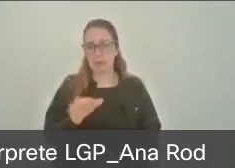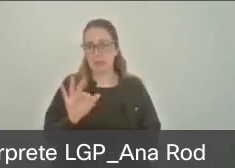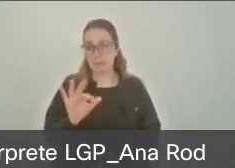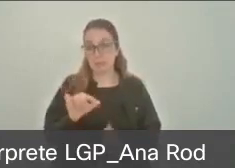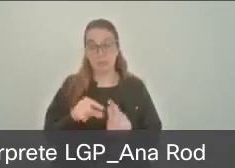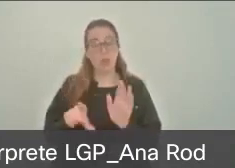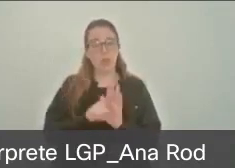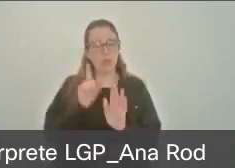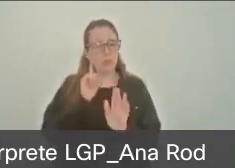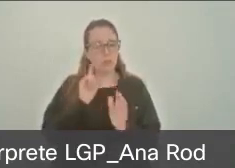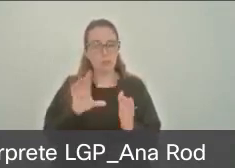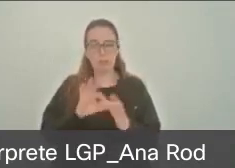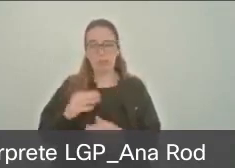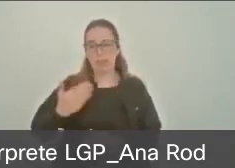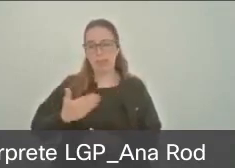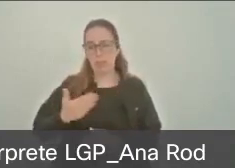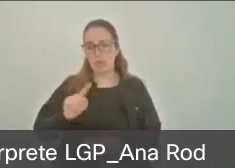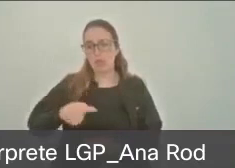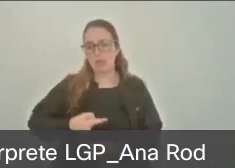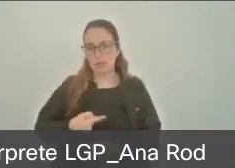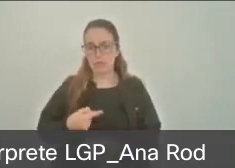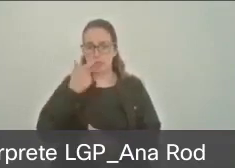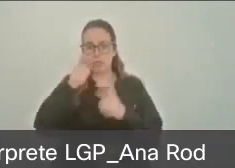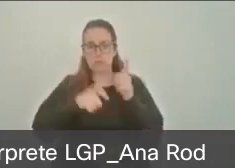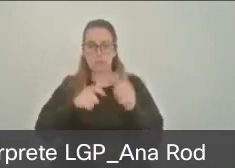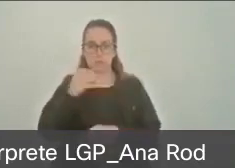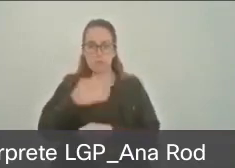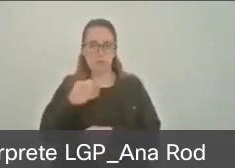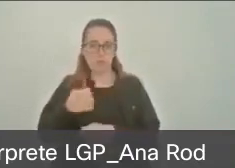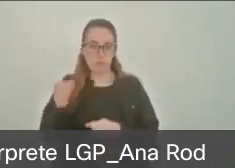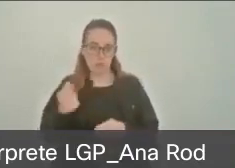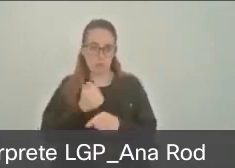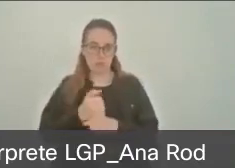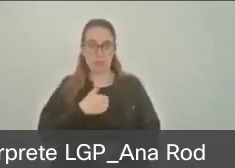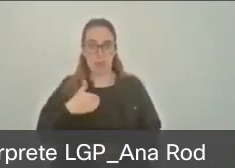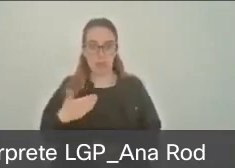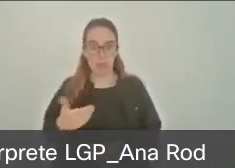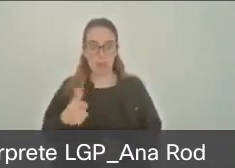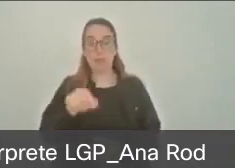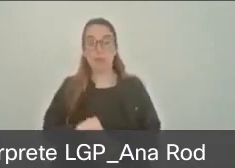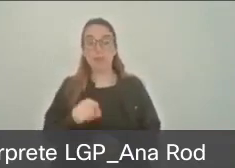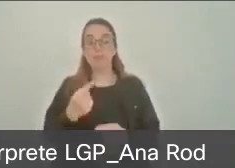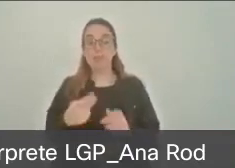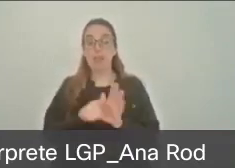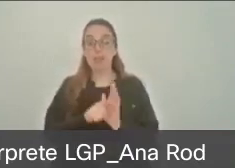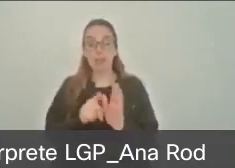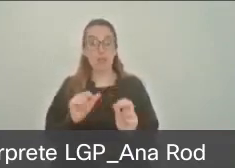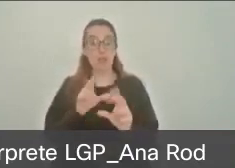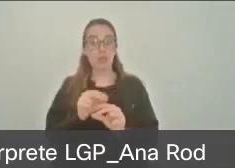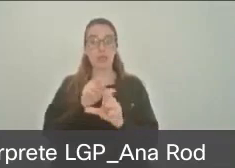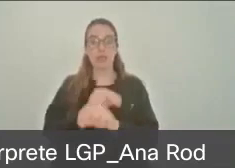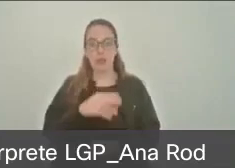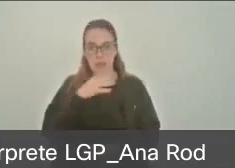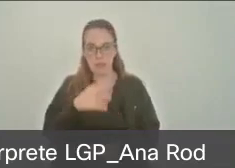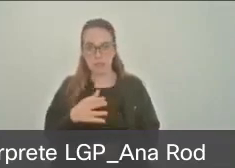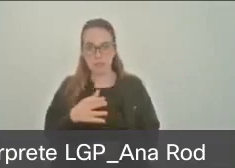fundamental nesta matéria, em matéria de direitos e deveres do utente dos serviços de saúde e que, de forma inovadora, se encontra também plasmado